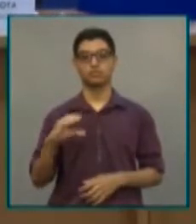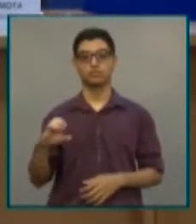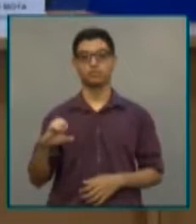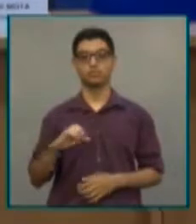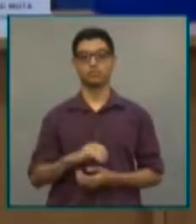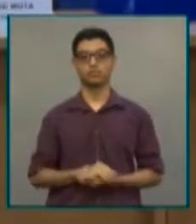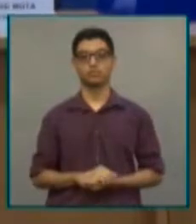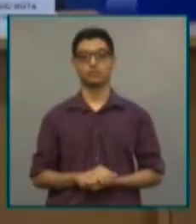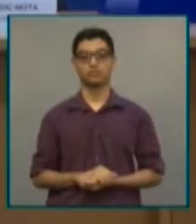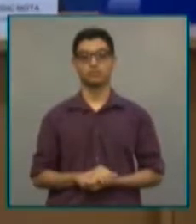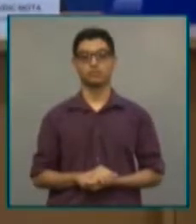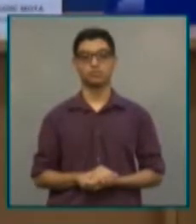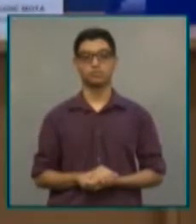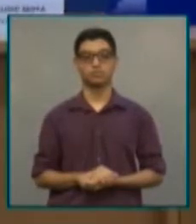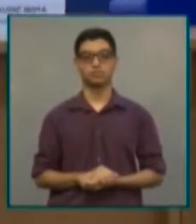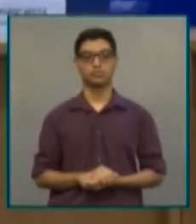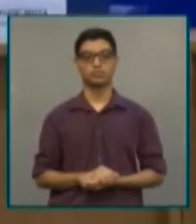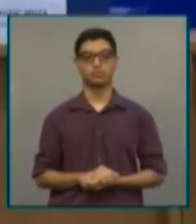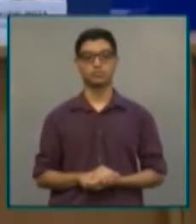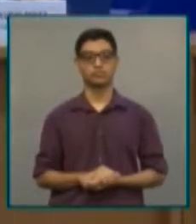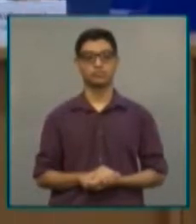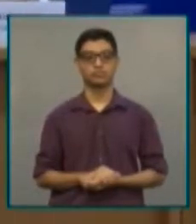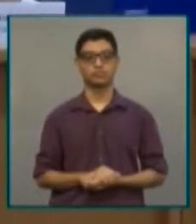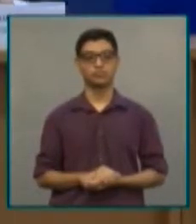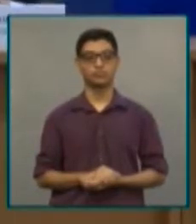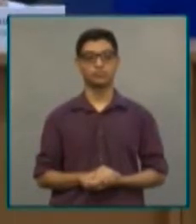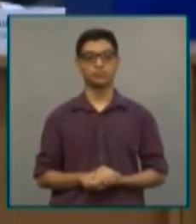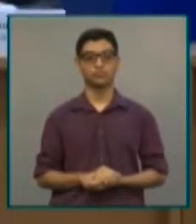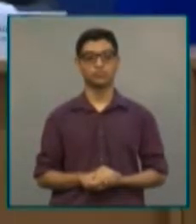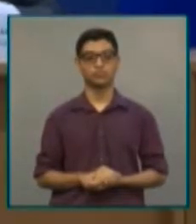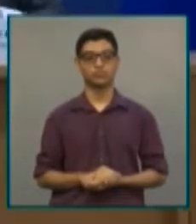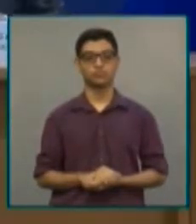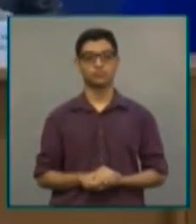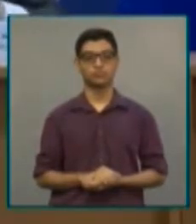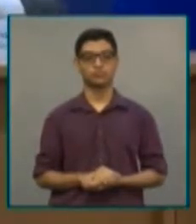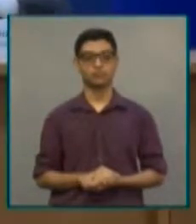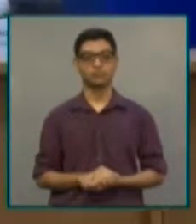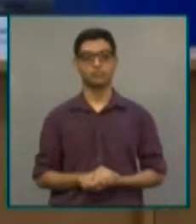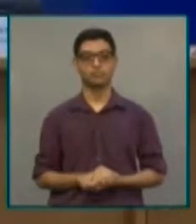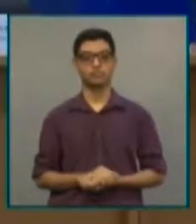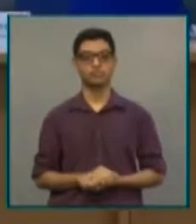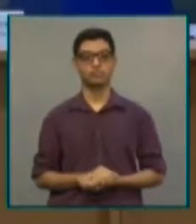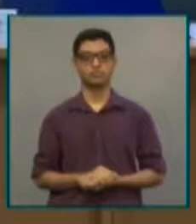Caas. Vossa Senhoria escolhe qual candidato. Minha colega Regina Jansen.